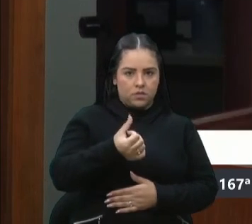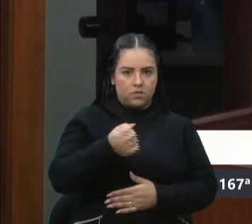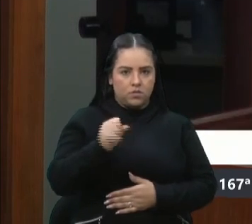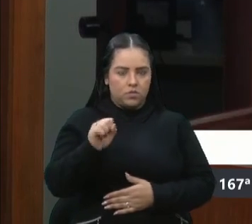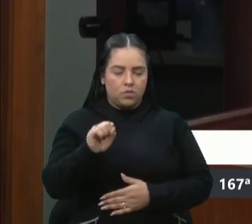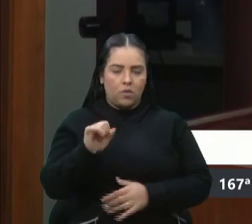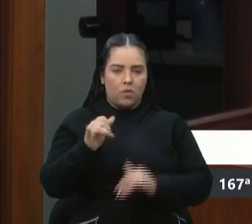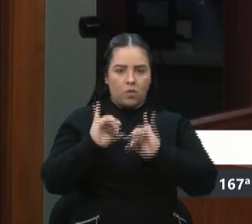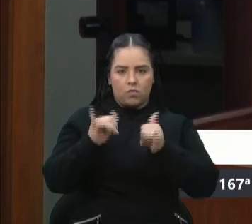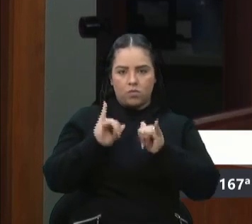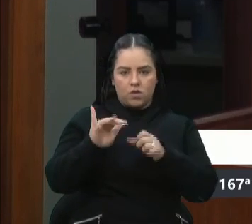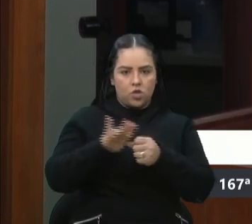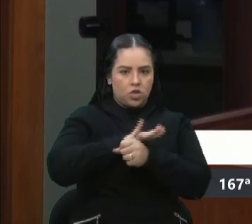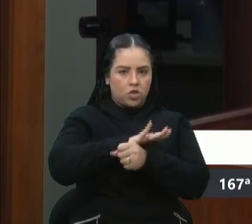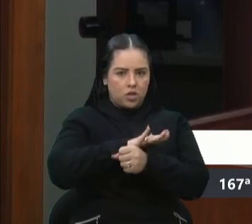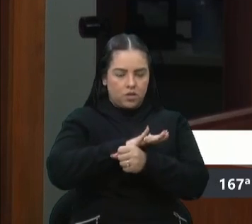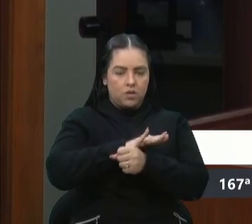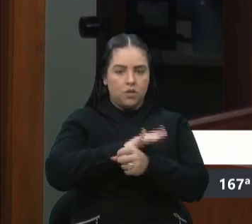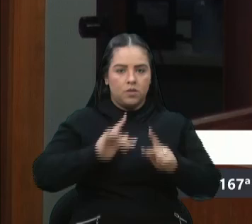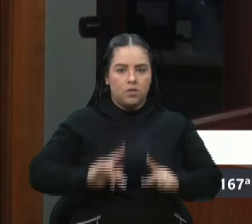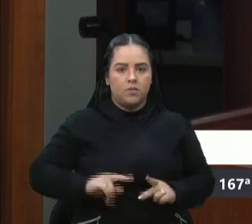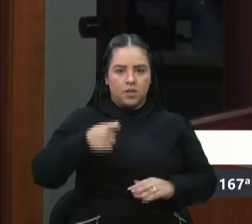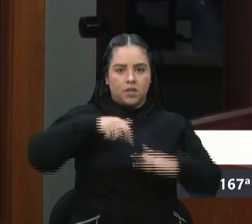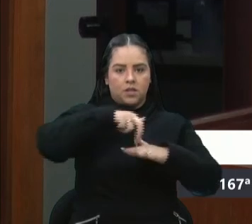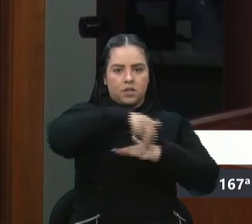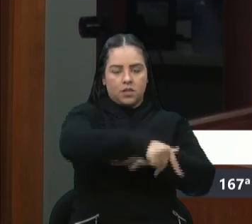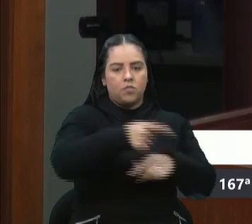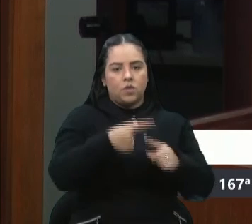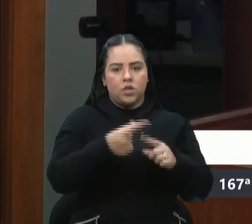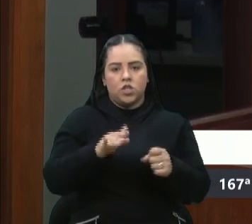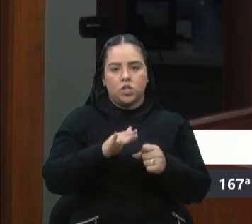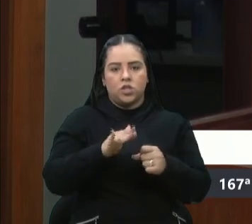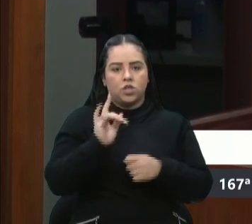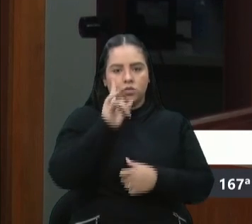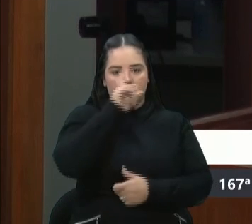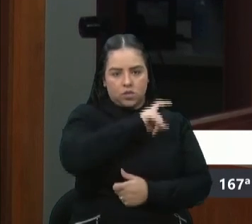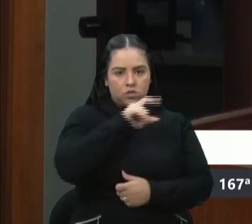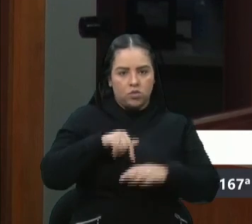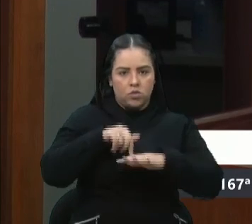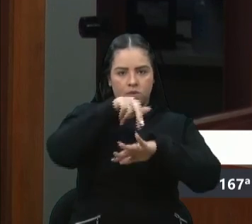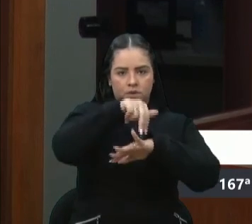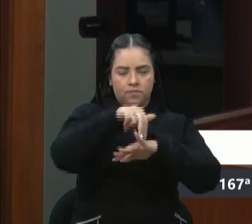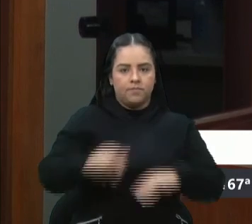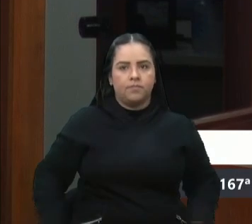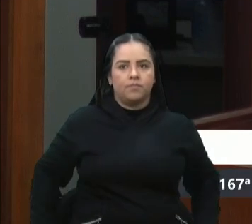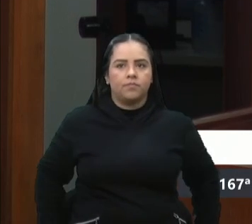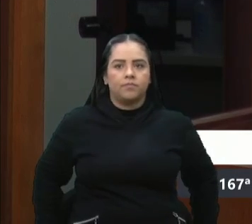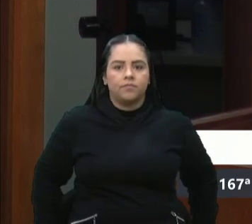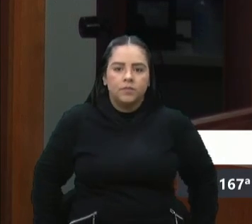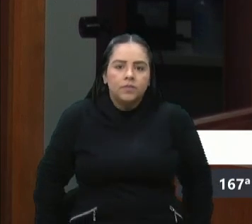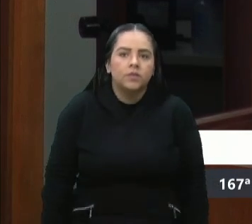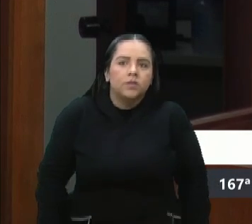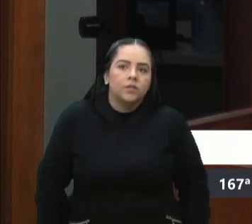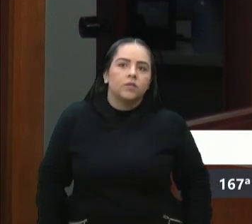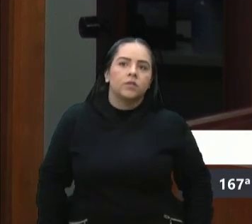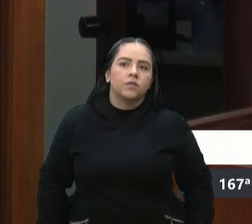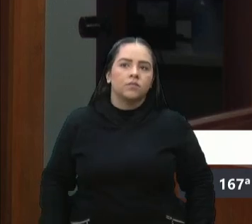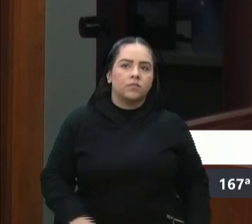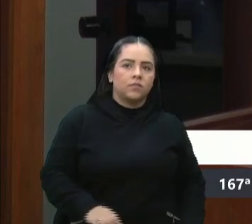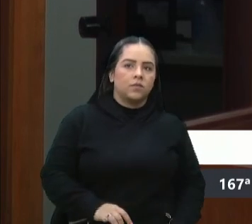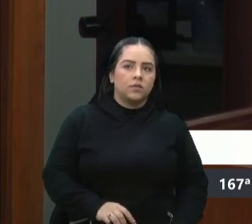superlotado. O pessoal tem que desembarcar porque está com dificuldade muito grande. Então, piorou com relação ao que estava